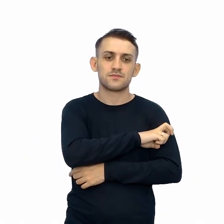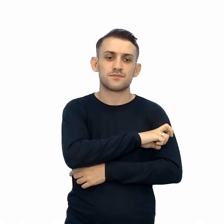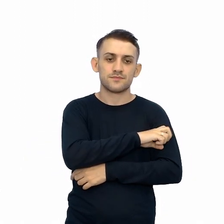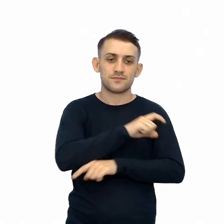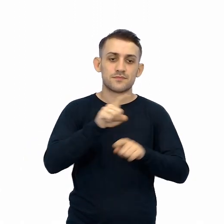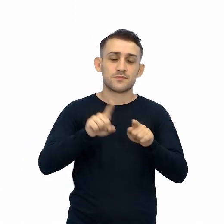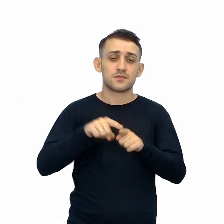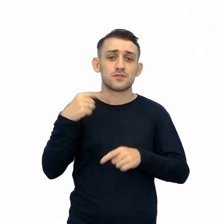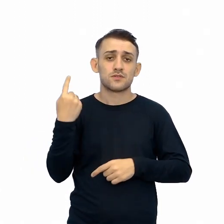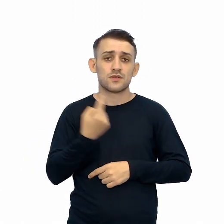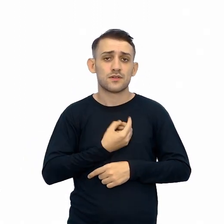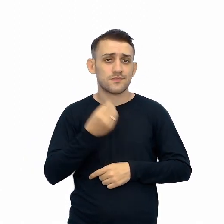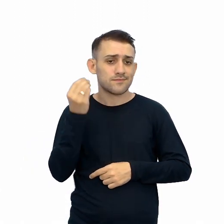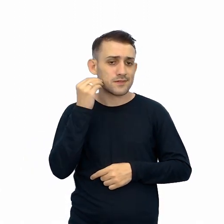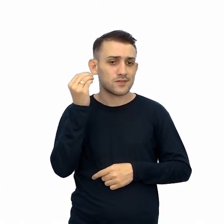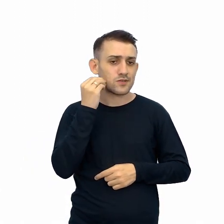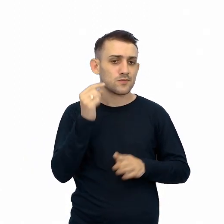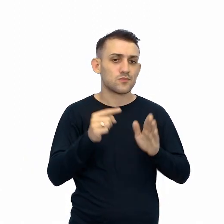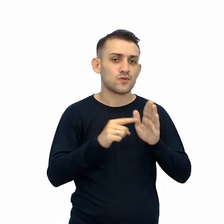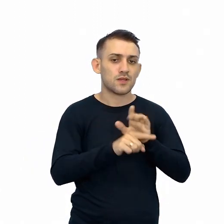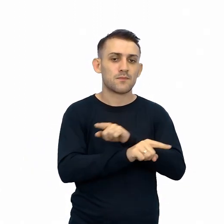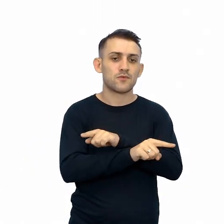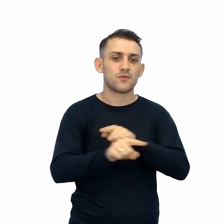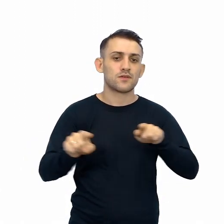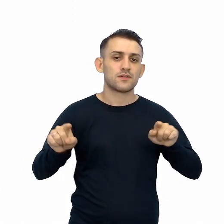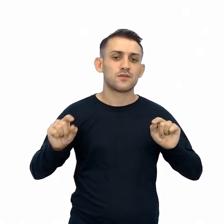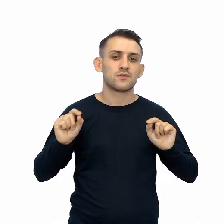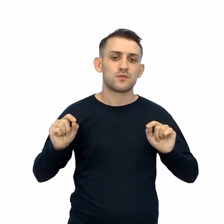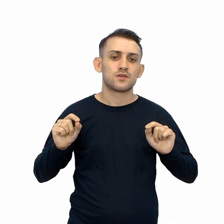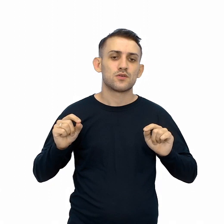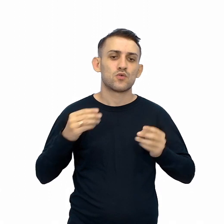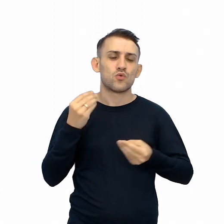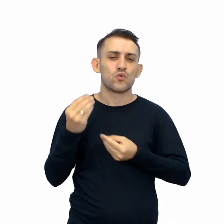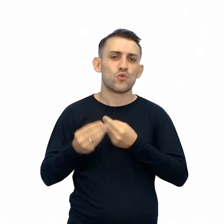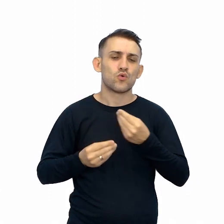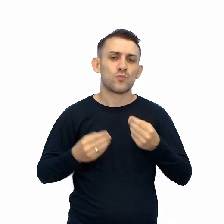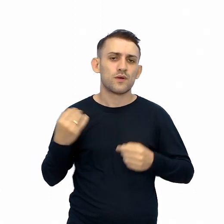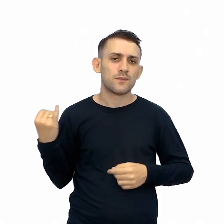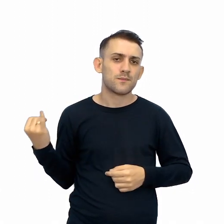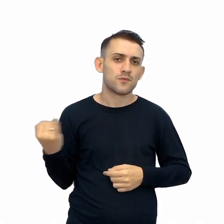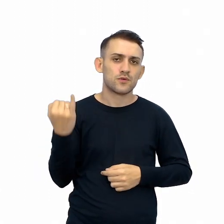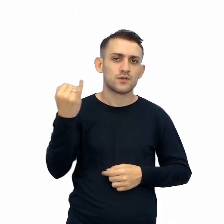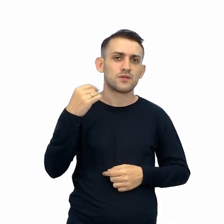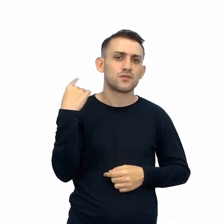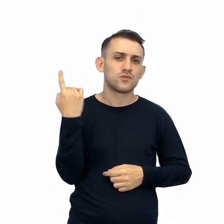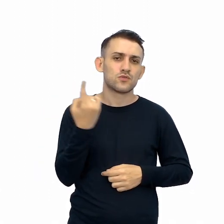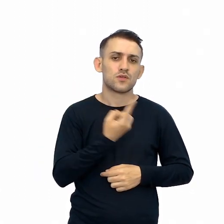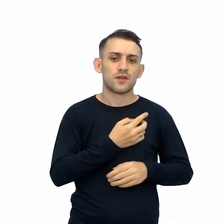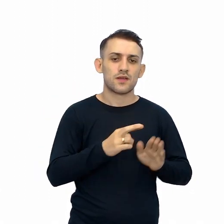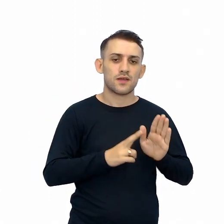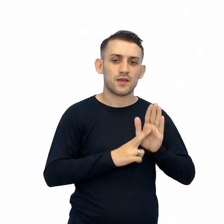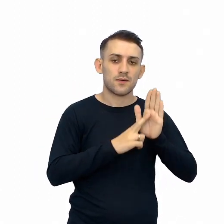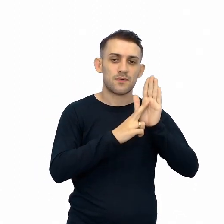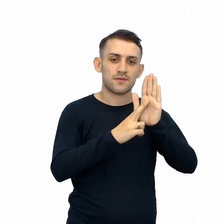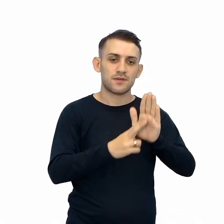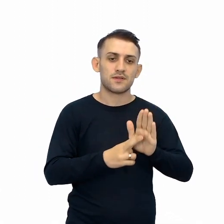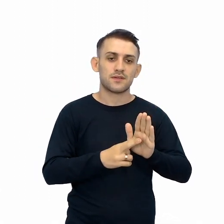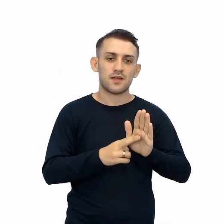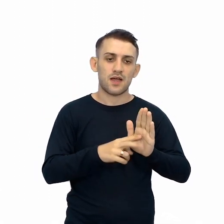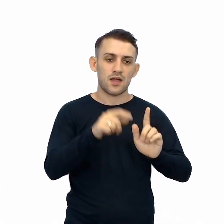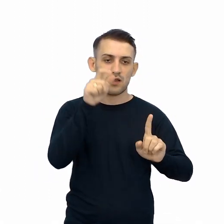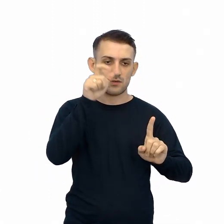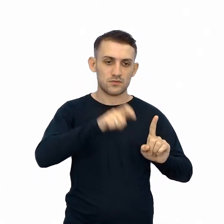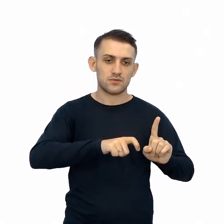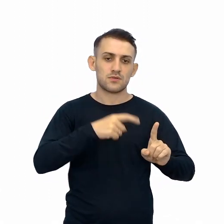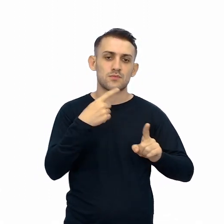né? E eu busquei demonstrar aí para vocês como é importante representar o interlocutor,